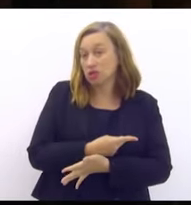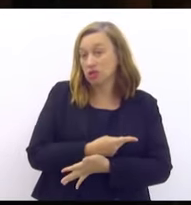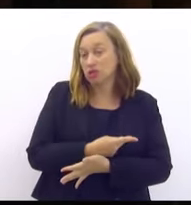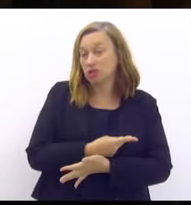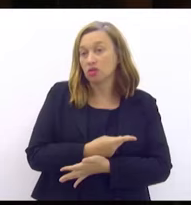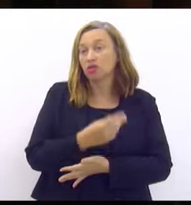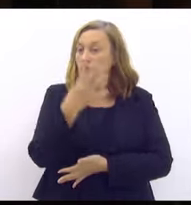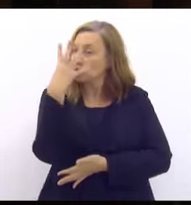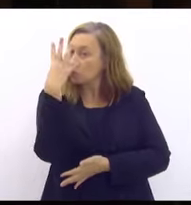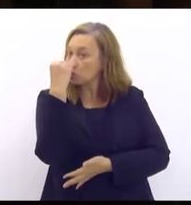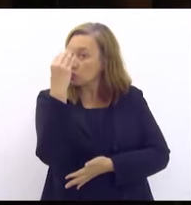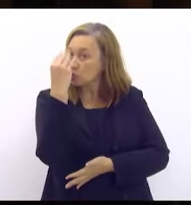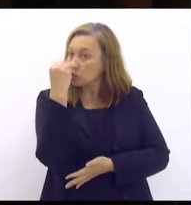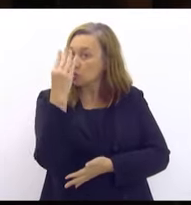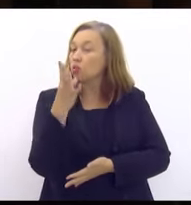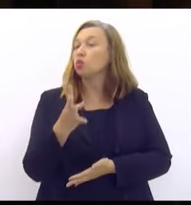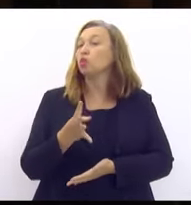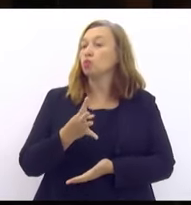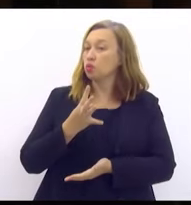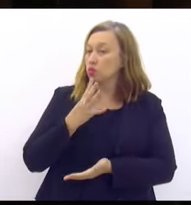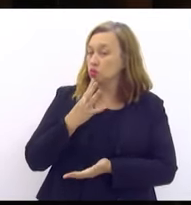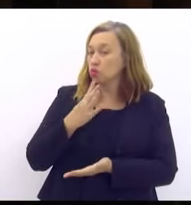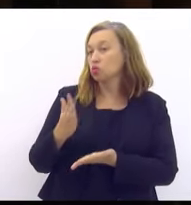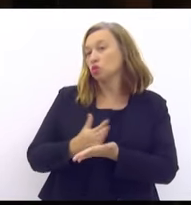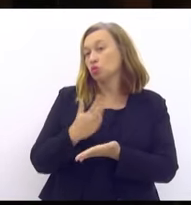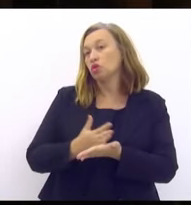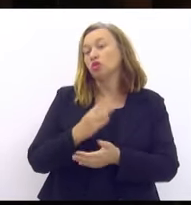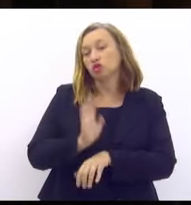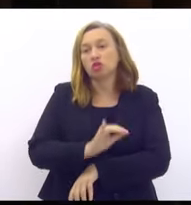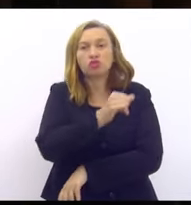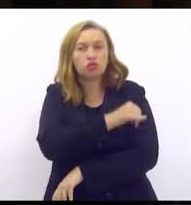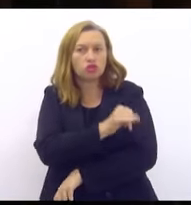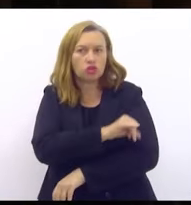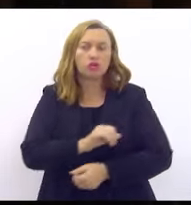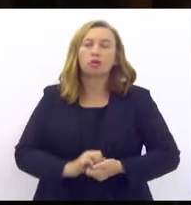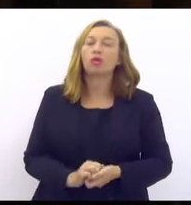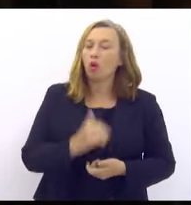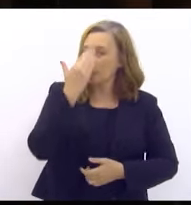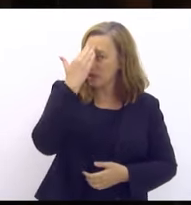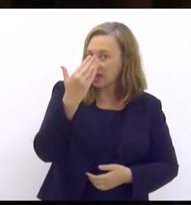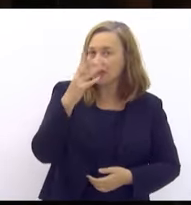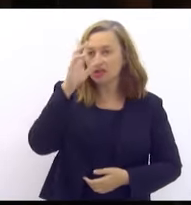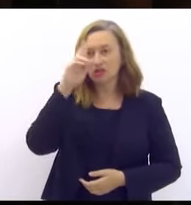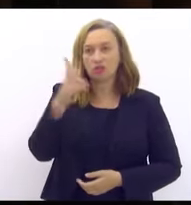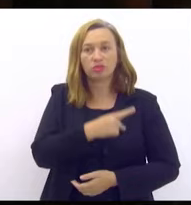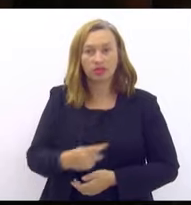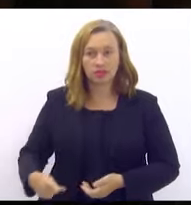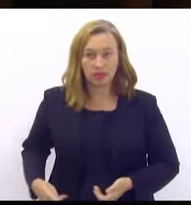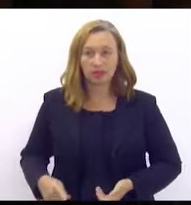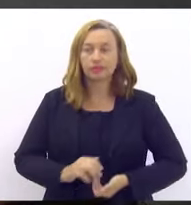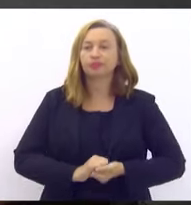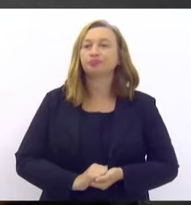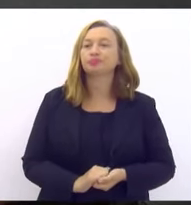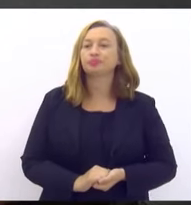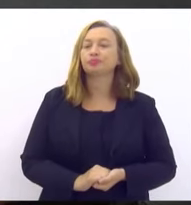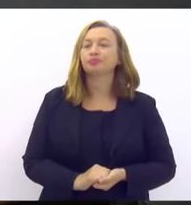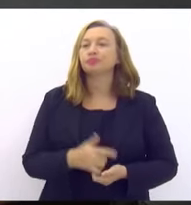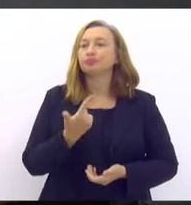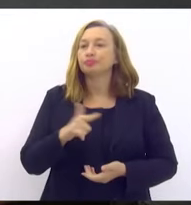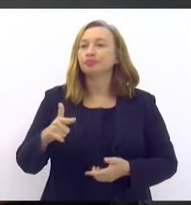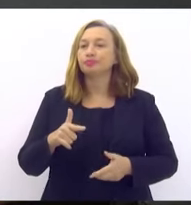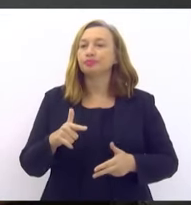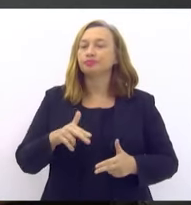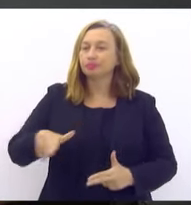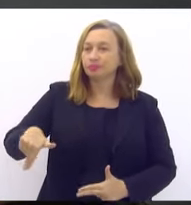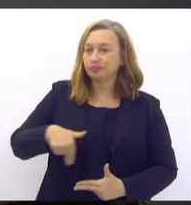reconhecimentos fotográficos no âmbito do Estado do Rio de Janeiro muito obrigada senhora presidenta não havendo mais